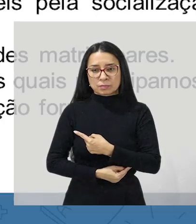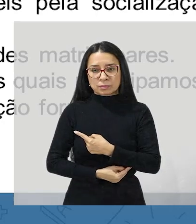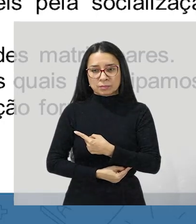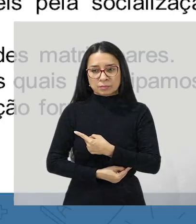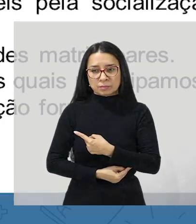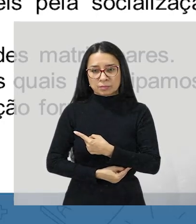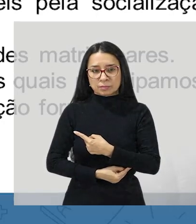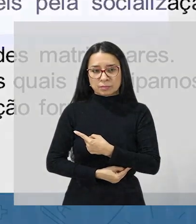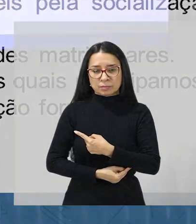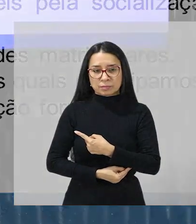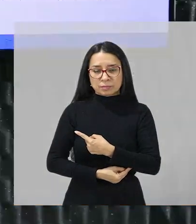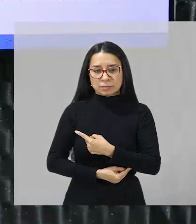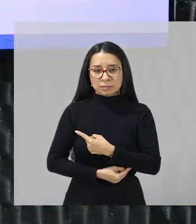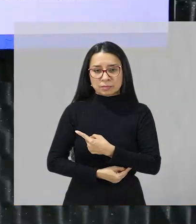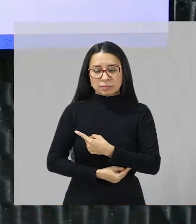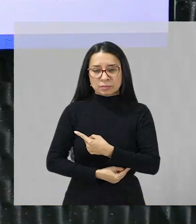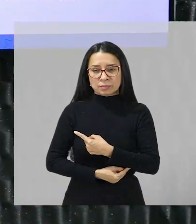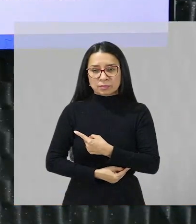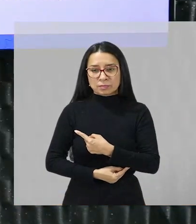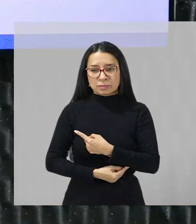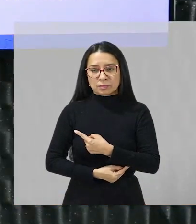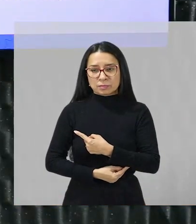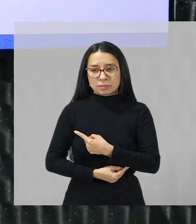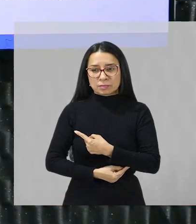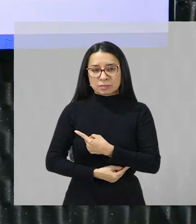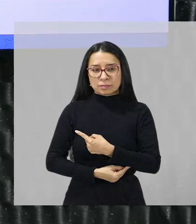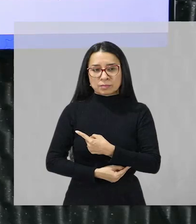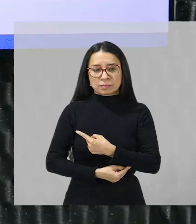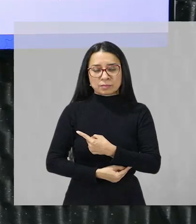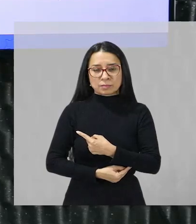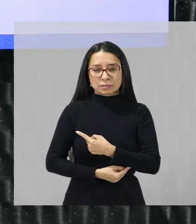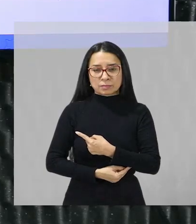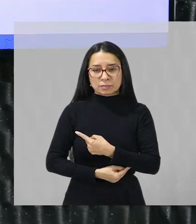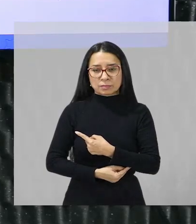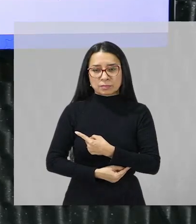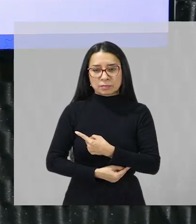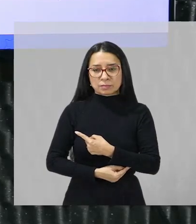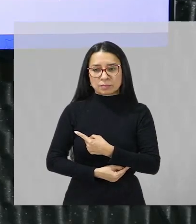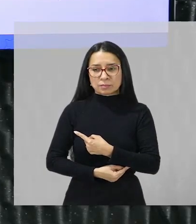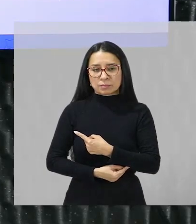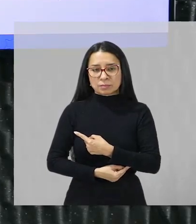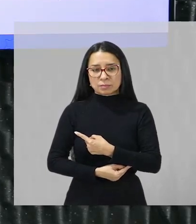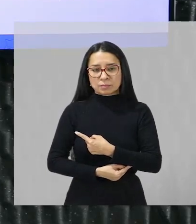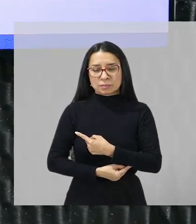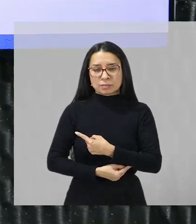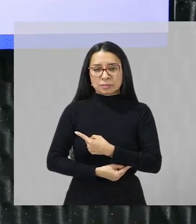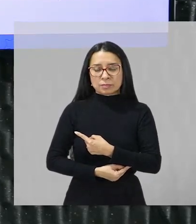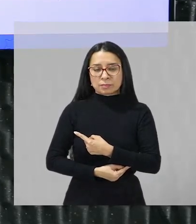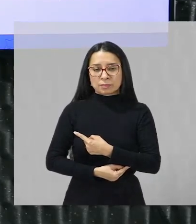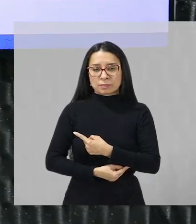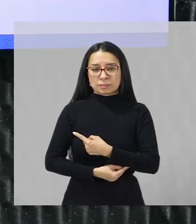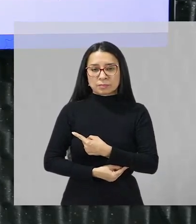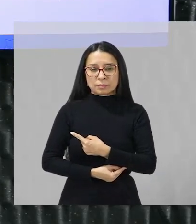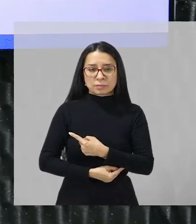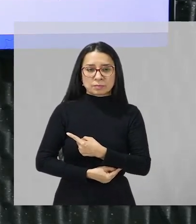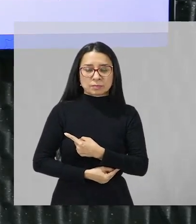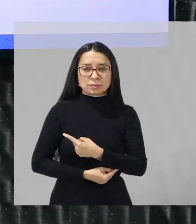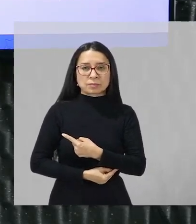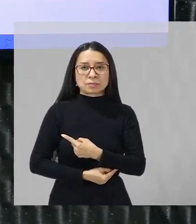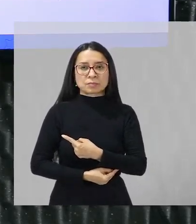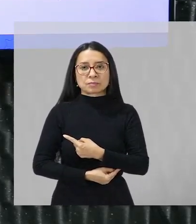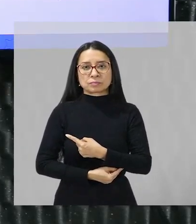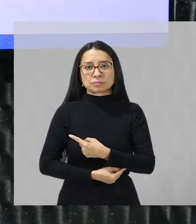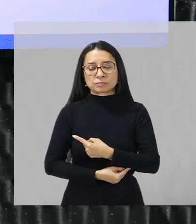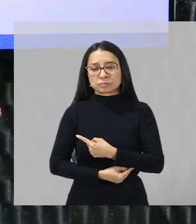que o machismo é social e introjetado a partir do consenso entre as mulheres, ou